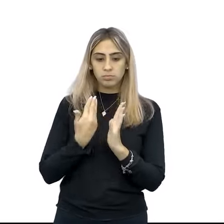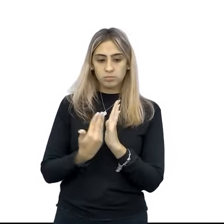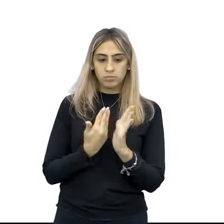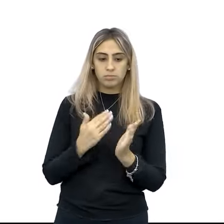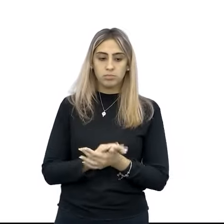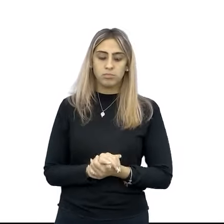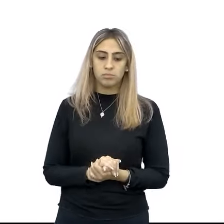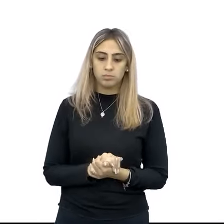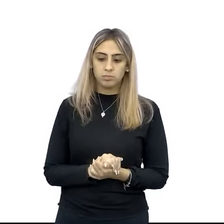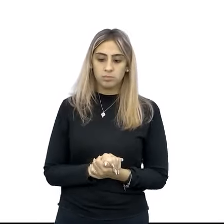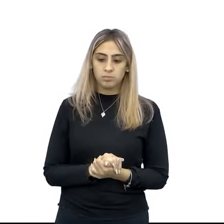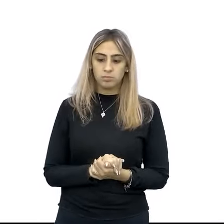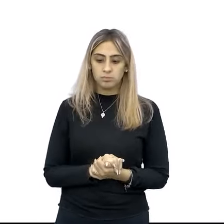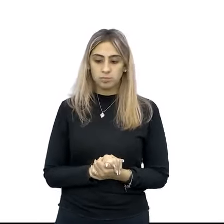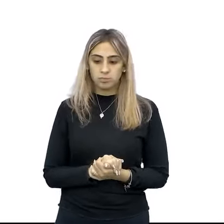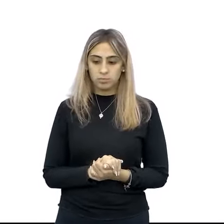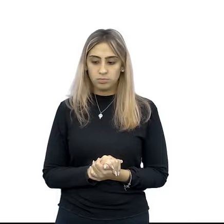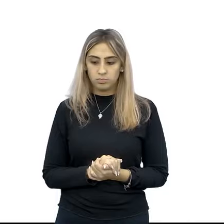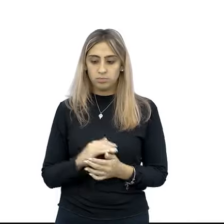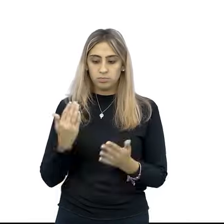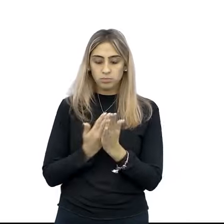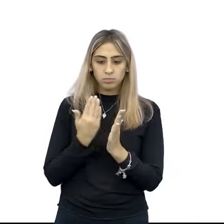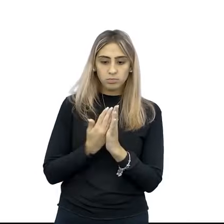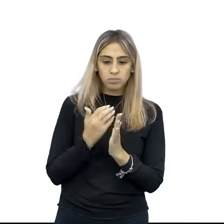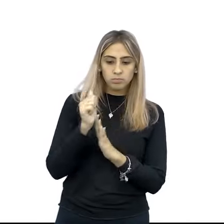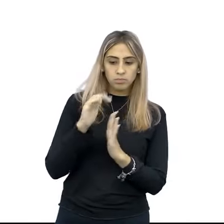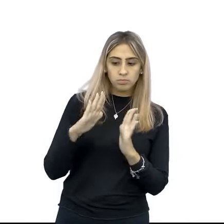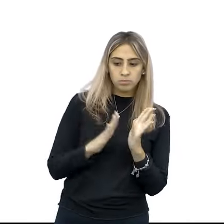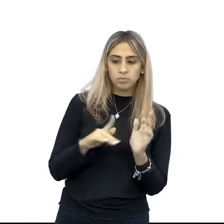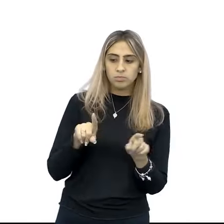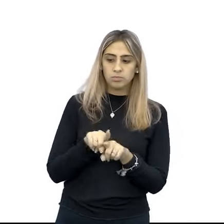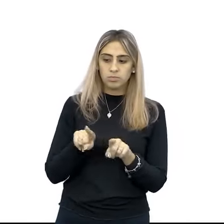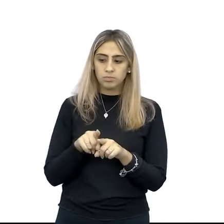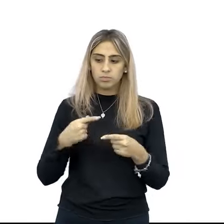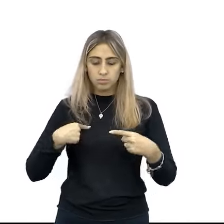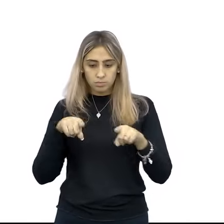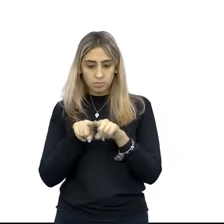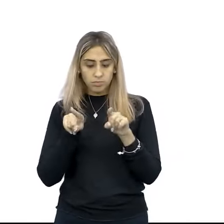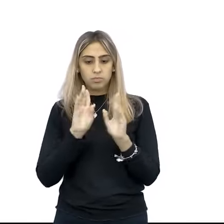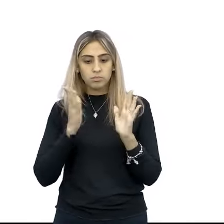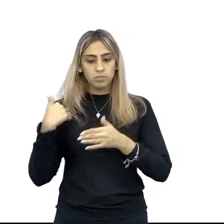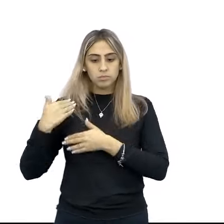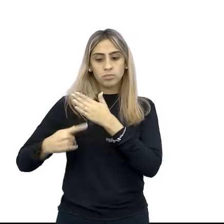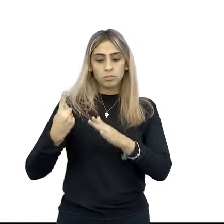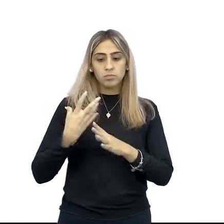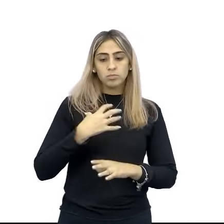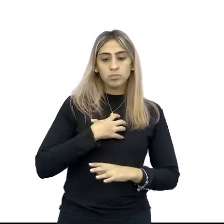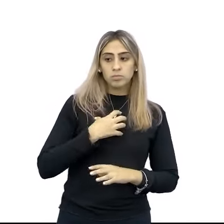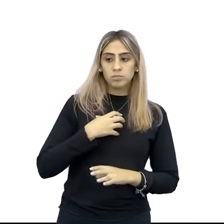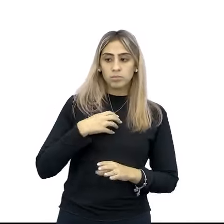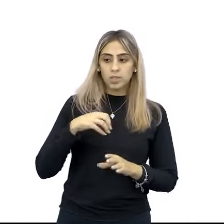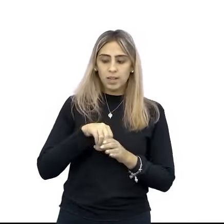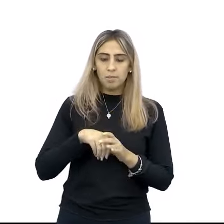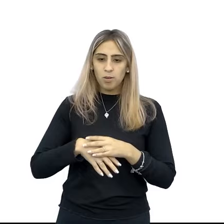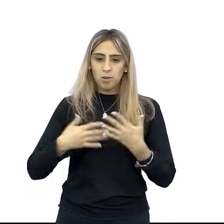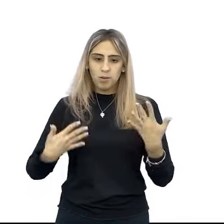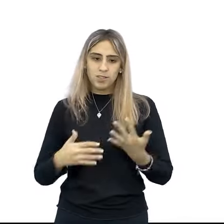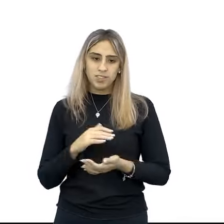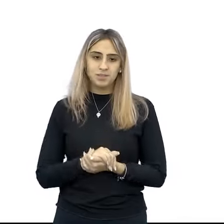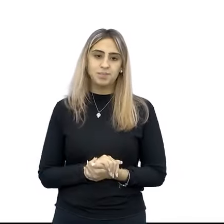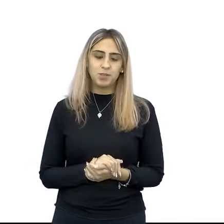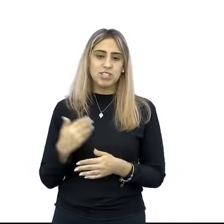né, do aluno ali, o caderno de atividades. E também já é uma fonte de análise para